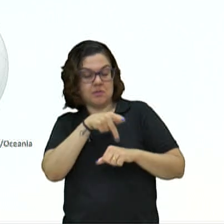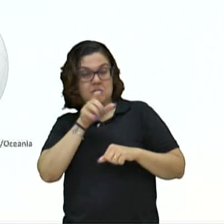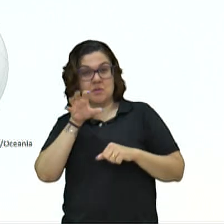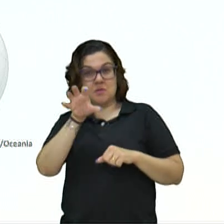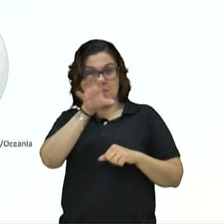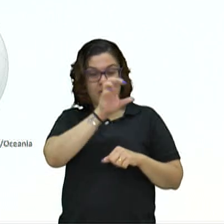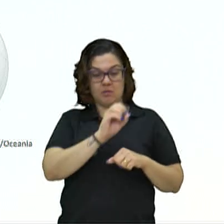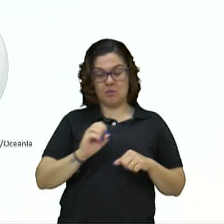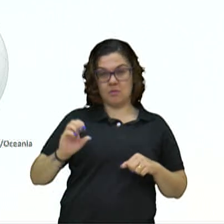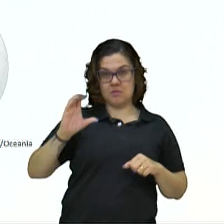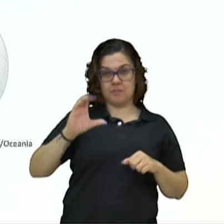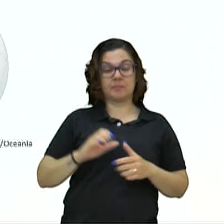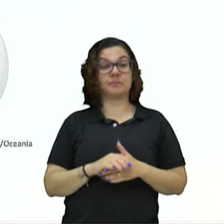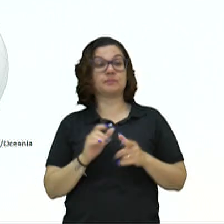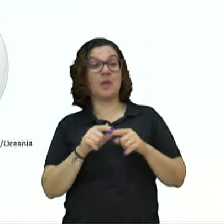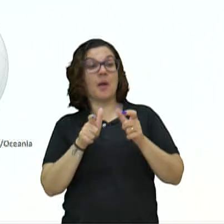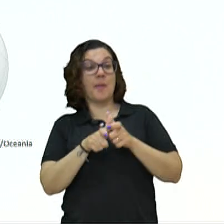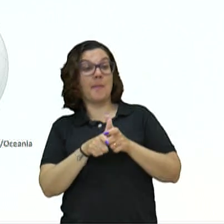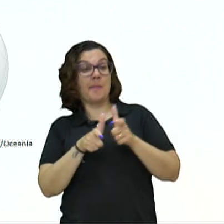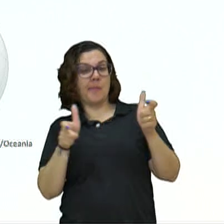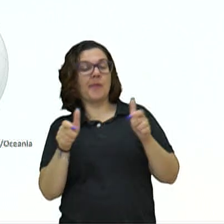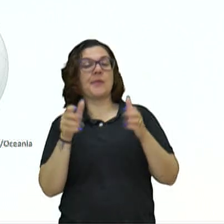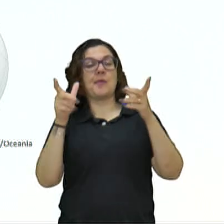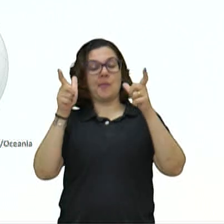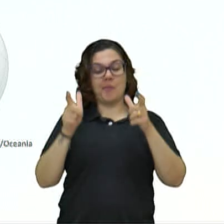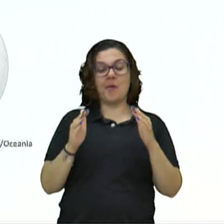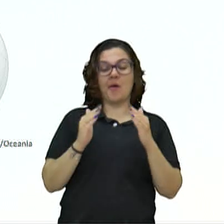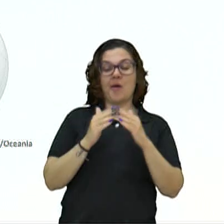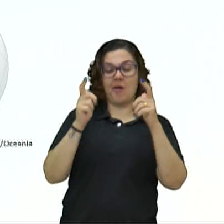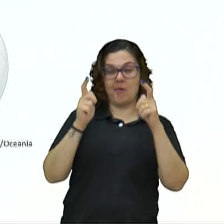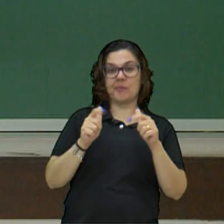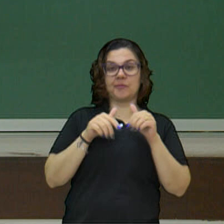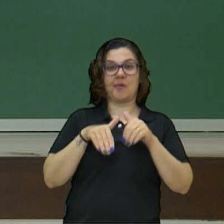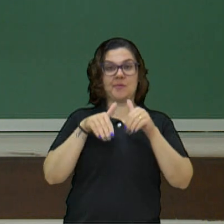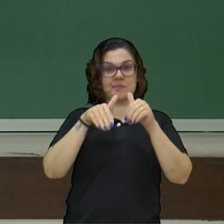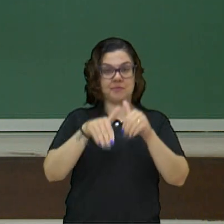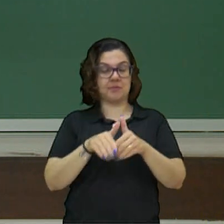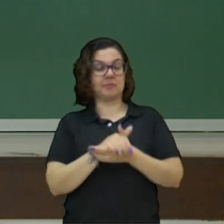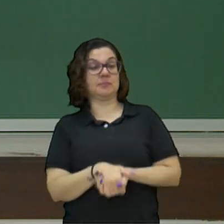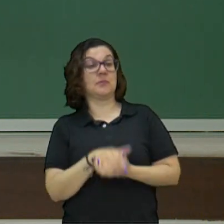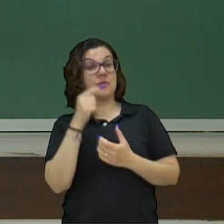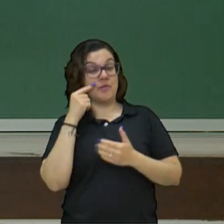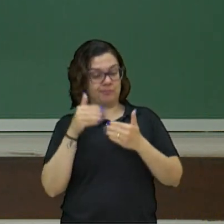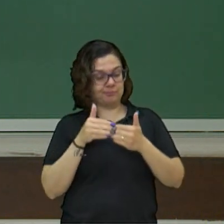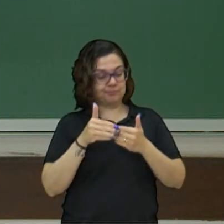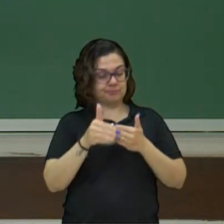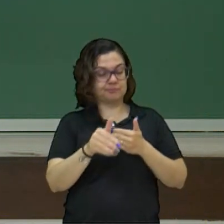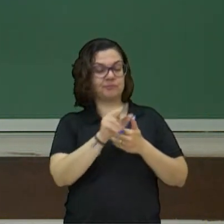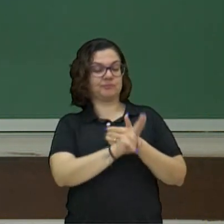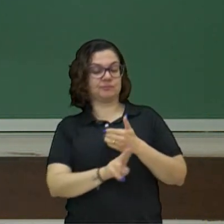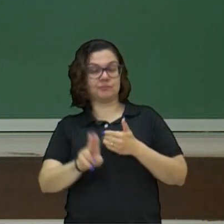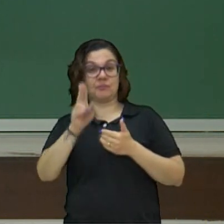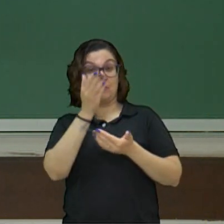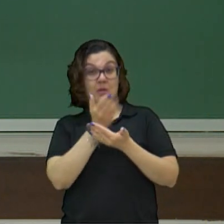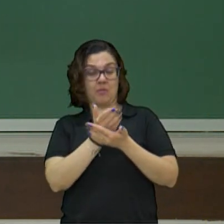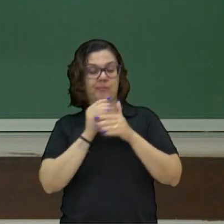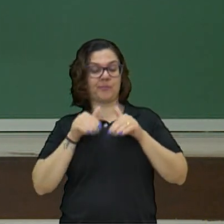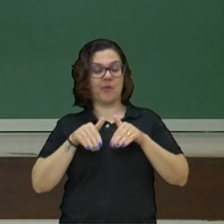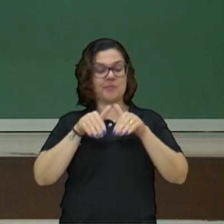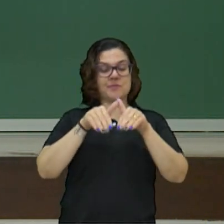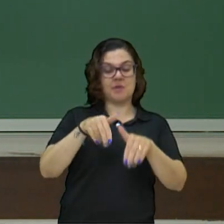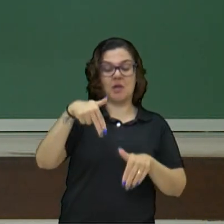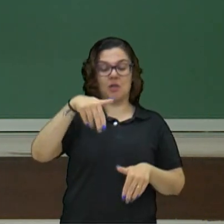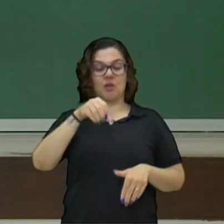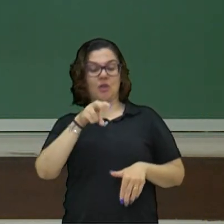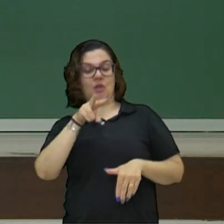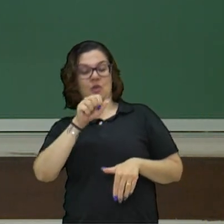mas a maioria deles habita austrália vocês vão perceber ao longo da nossa alma que a gente vai usar muito austrália nova zelândia